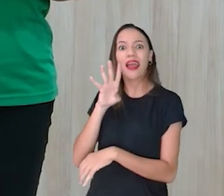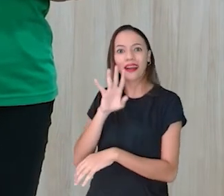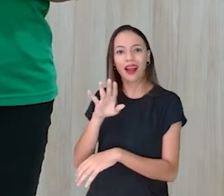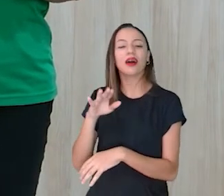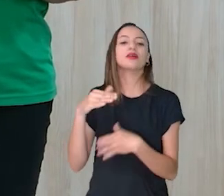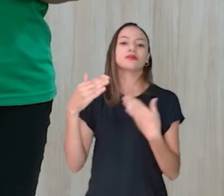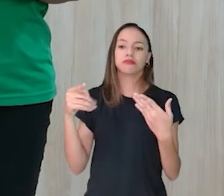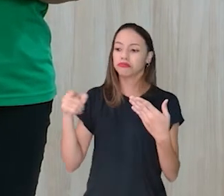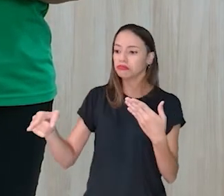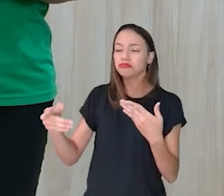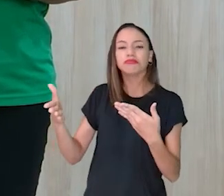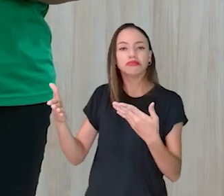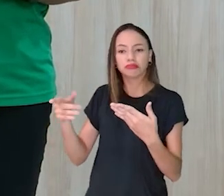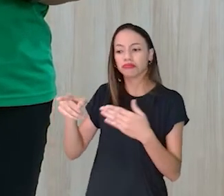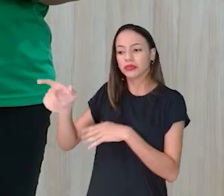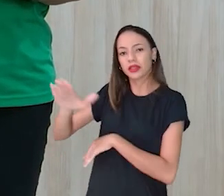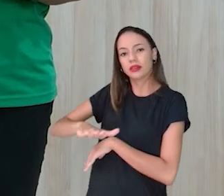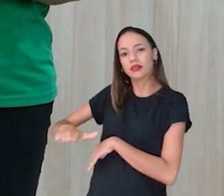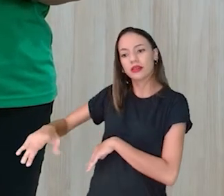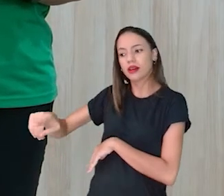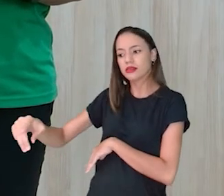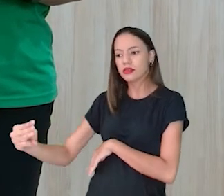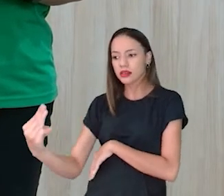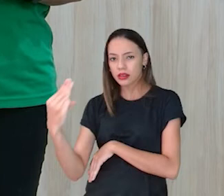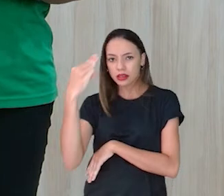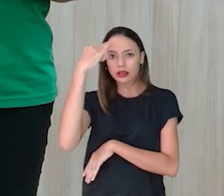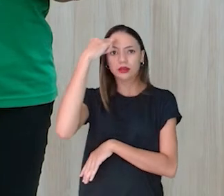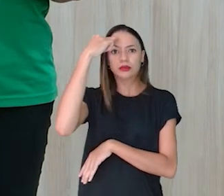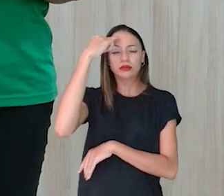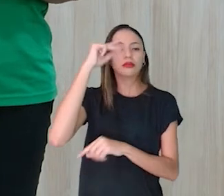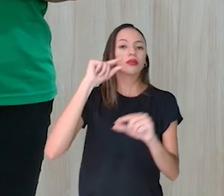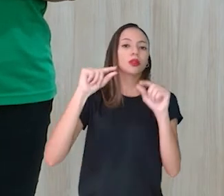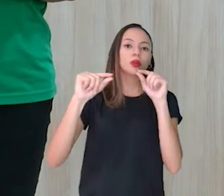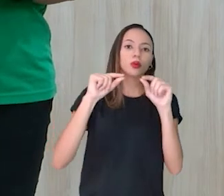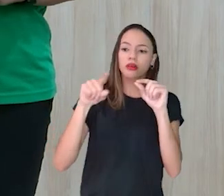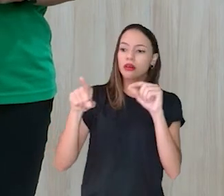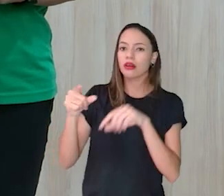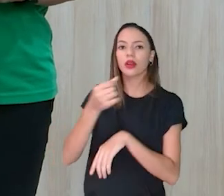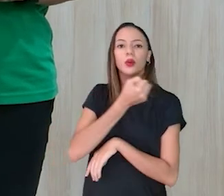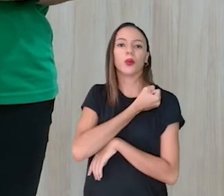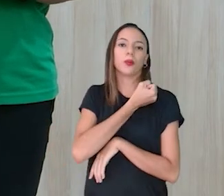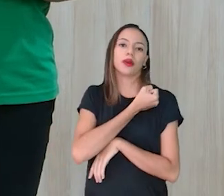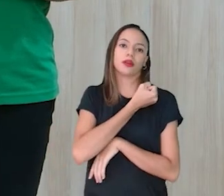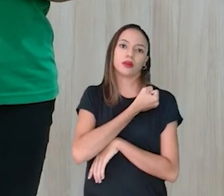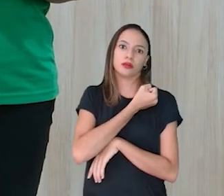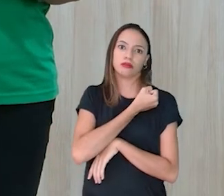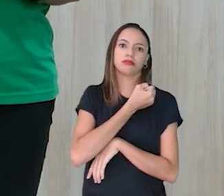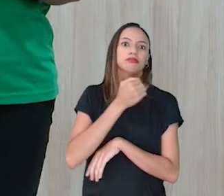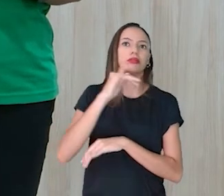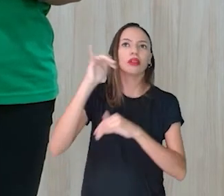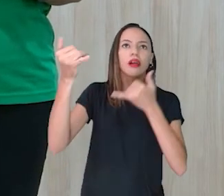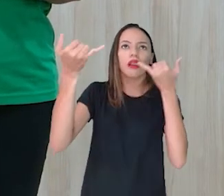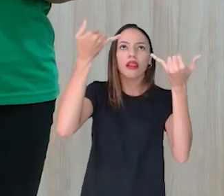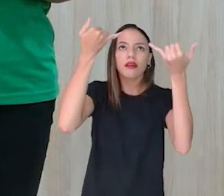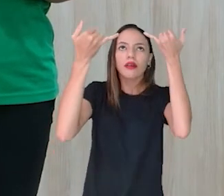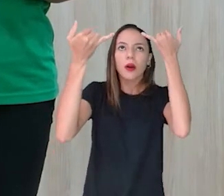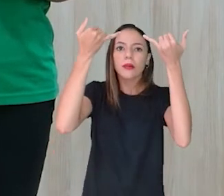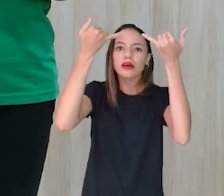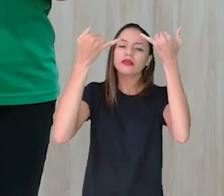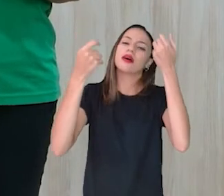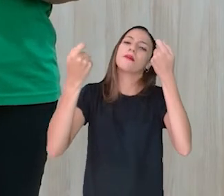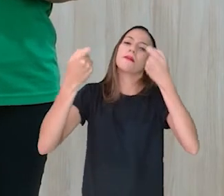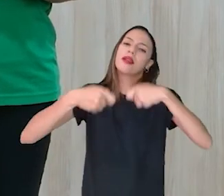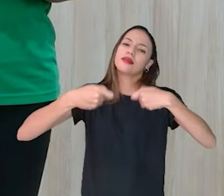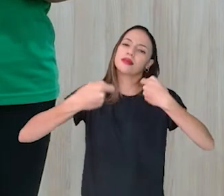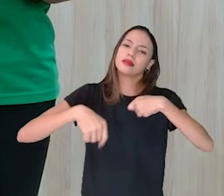vai fazendo com que ele traga na memória dele a questão dos números, que é uma informação que você vai precisar,